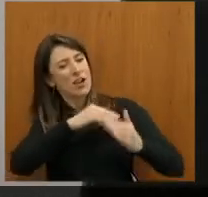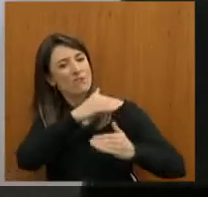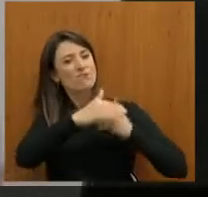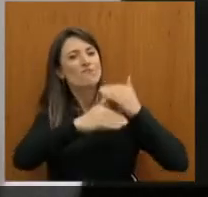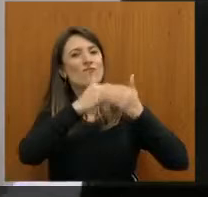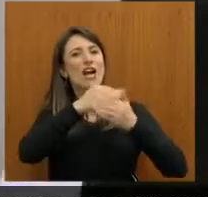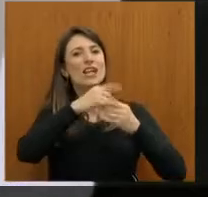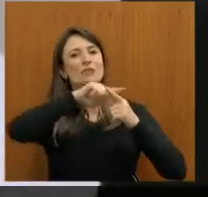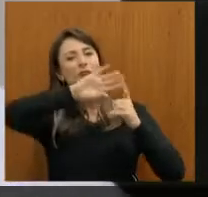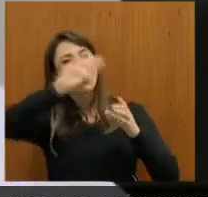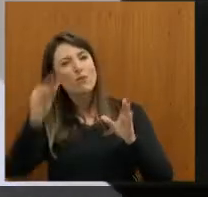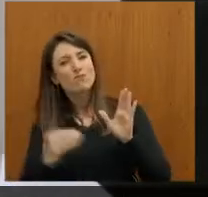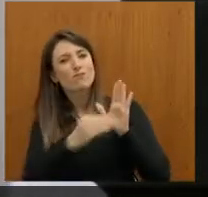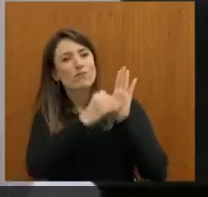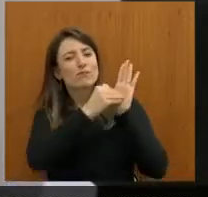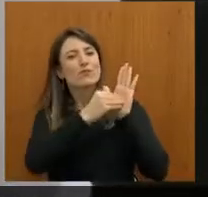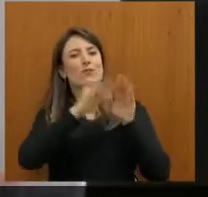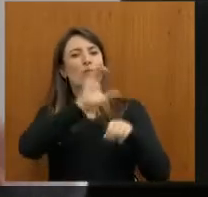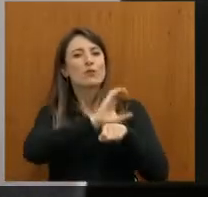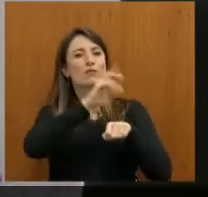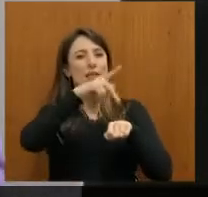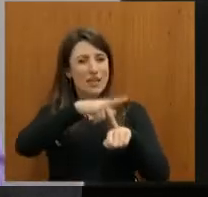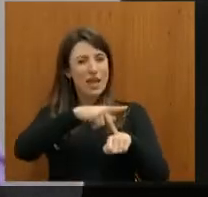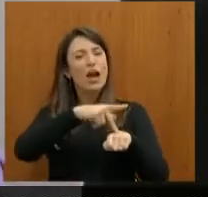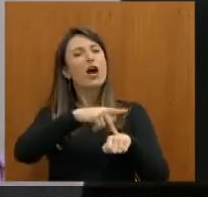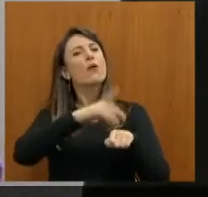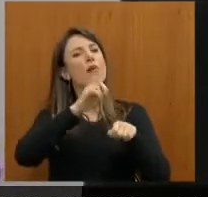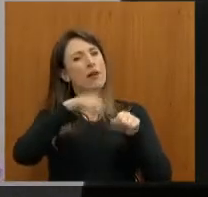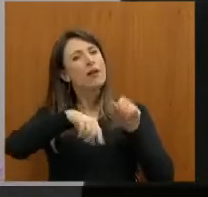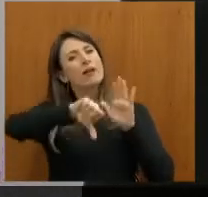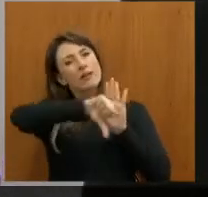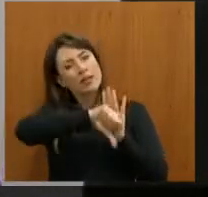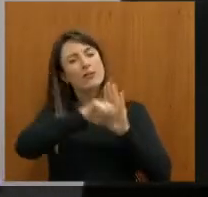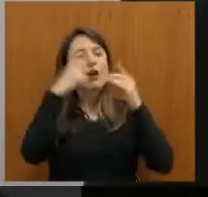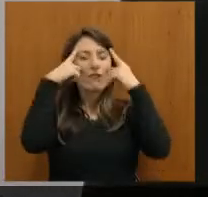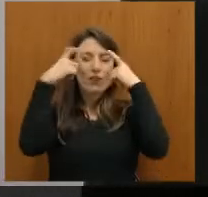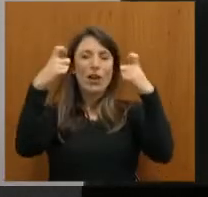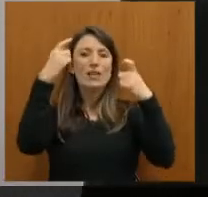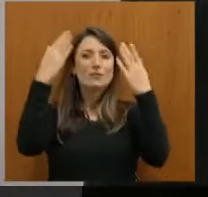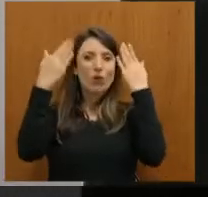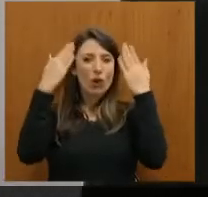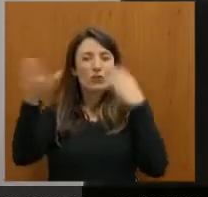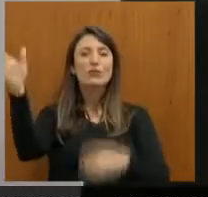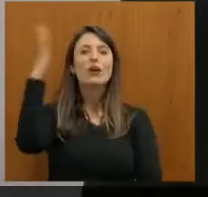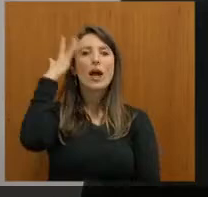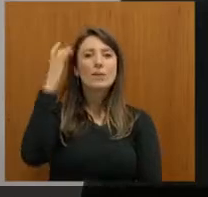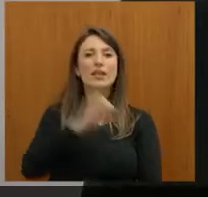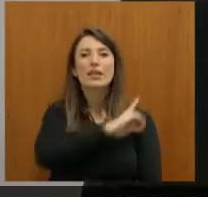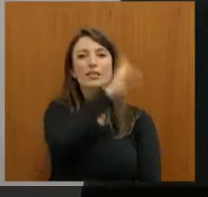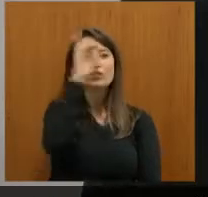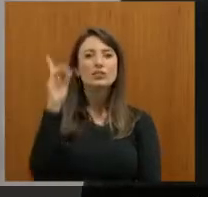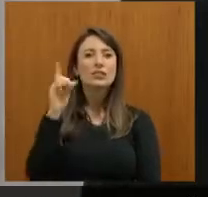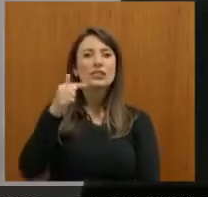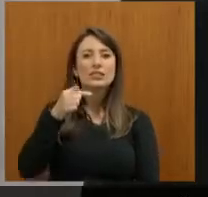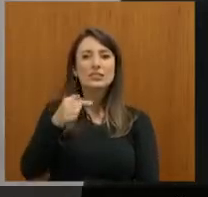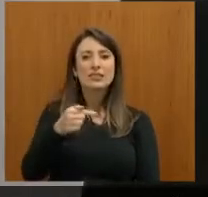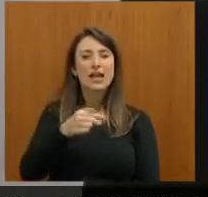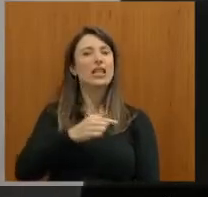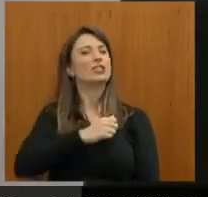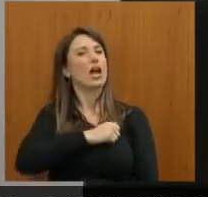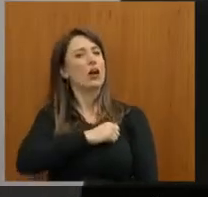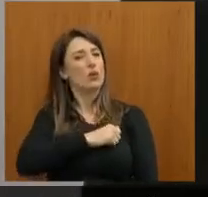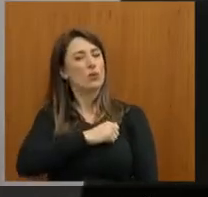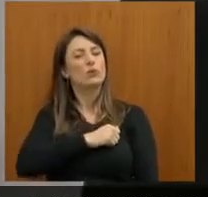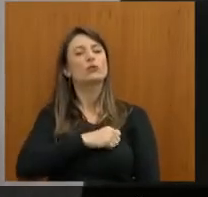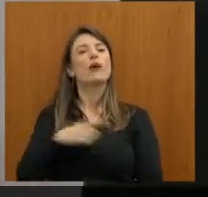a violência psicológica e amanhã dia sete de agosto a Lei Maria